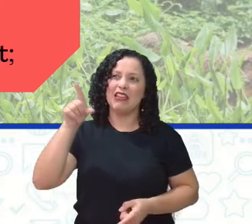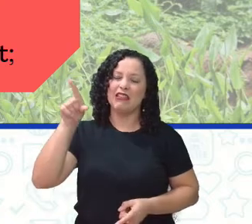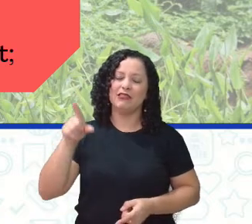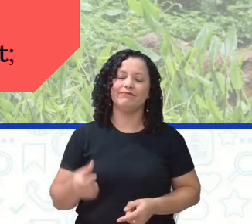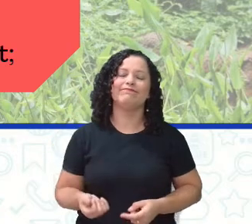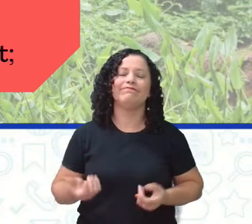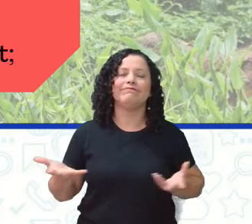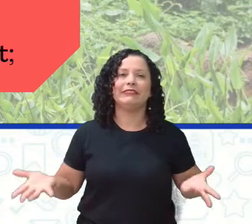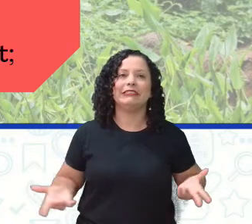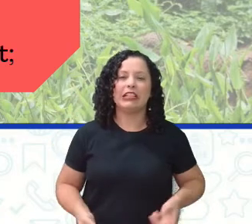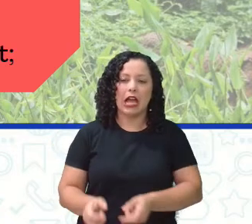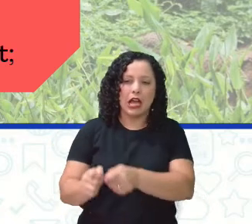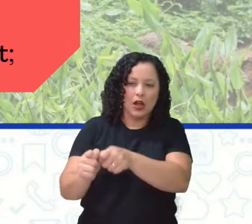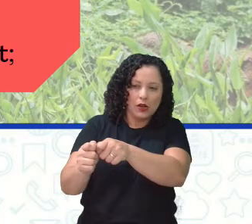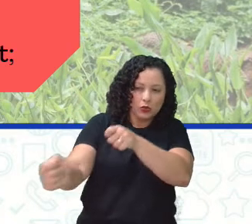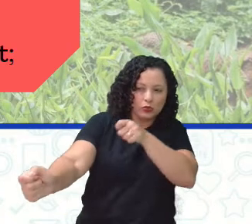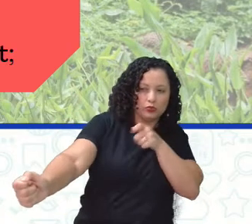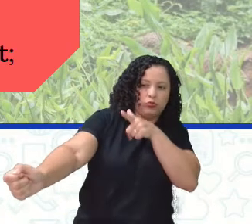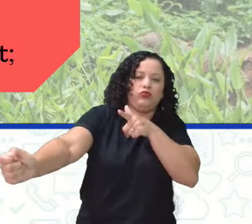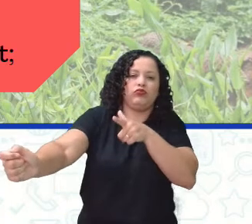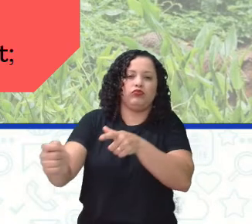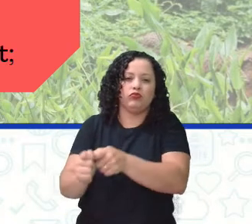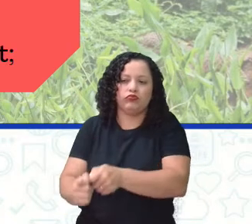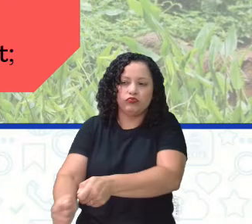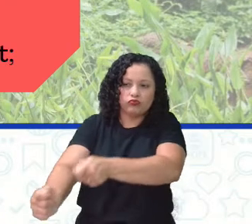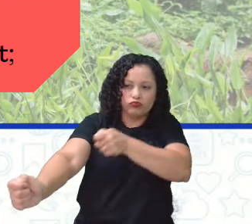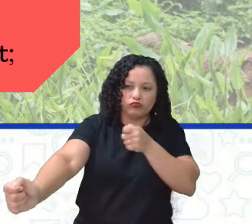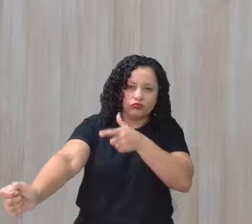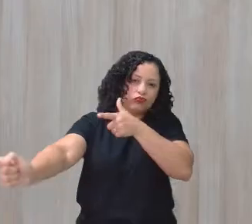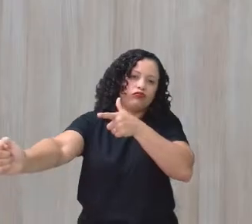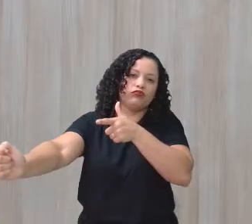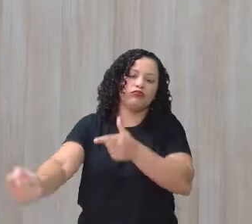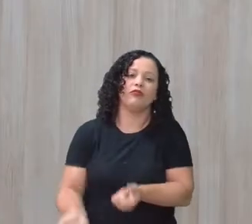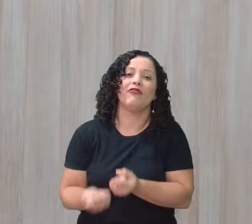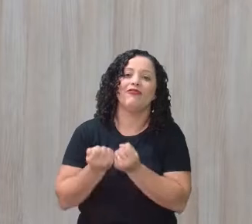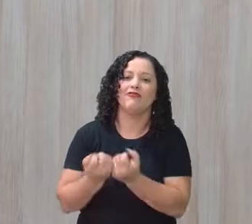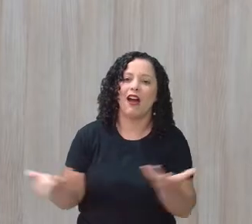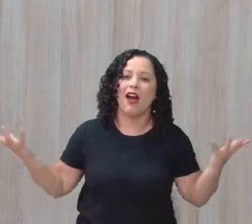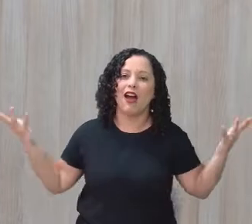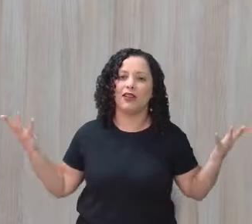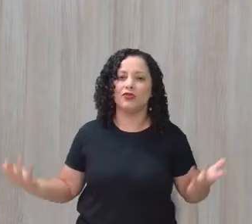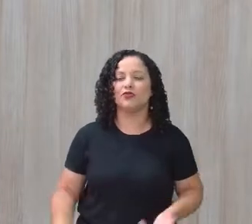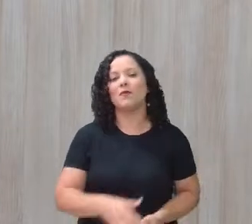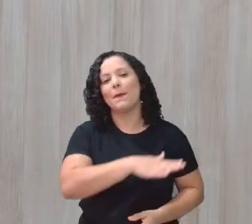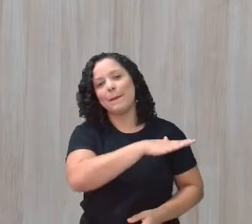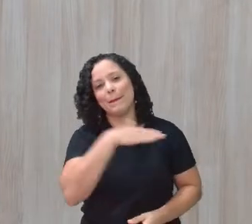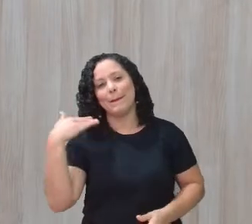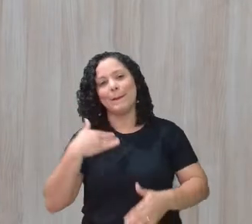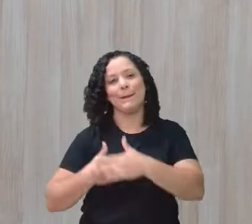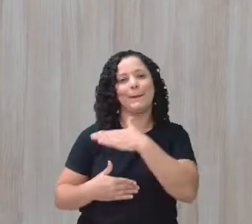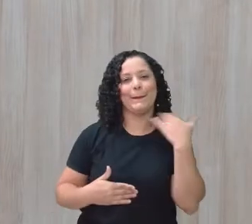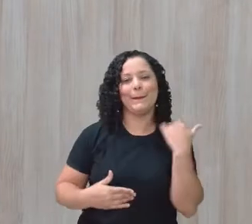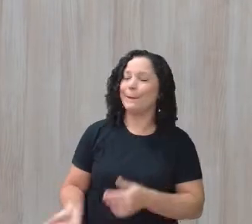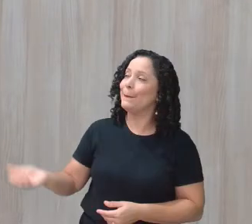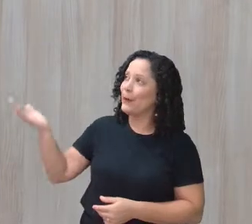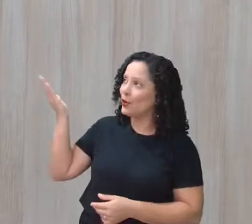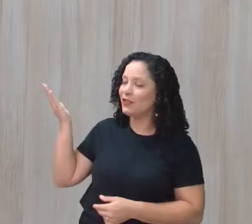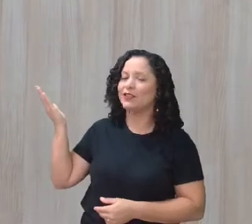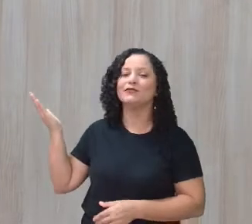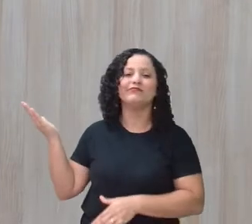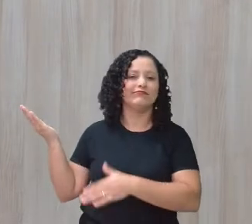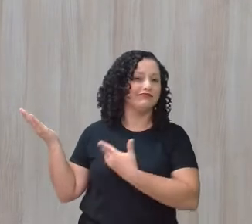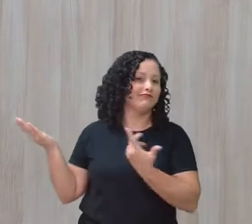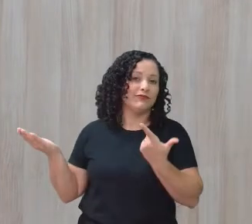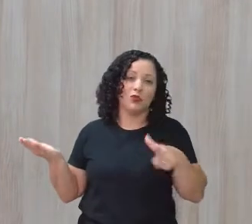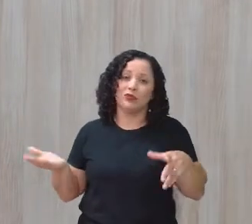animal, ele entrou em extinção, ou seja, não existe mais. Vejam só. E existe mais,